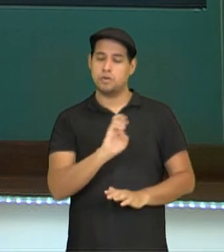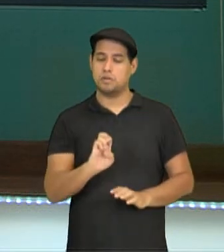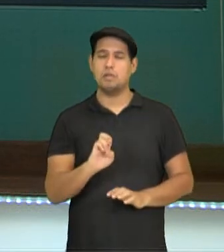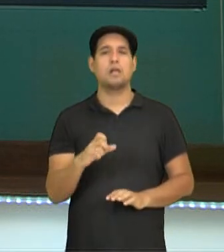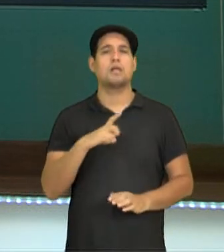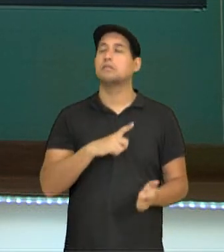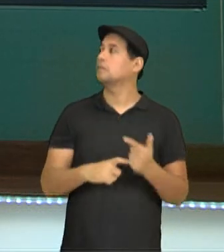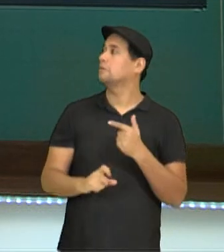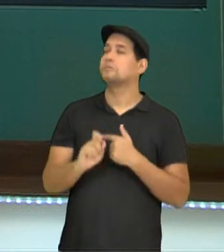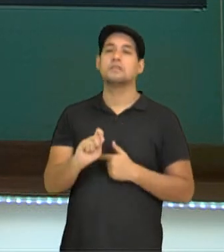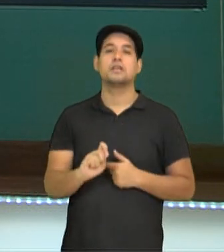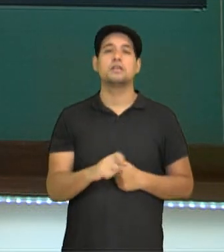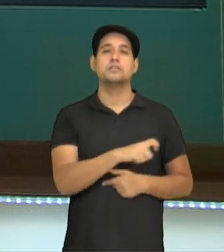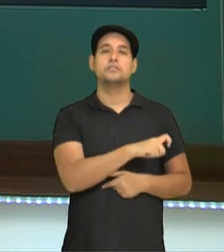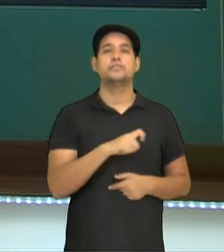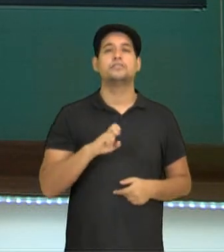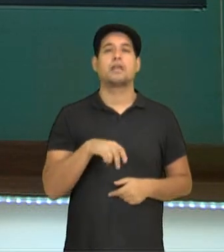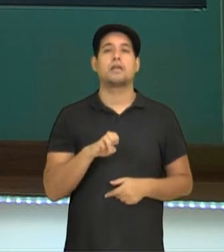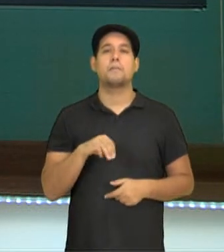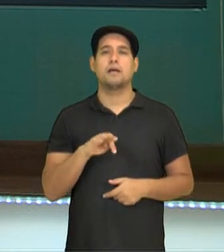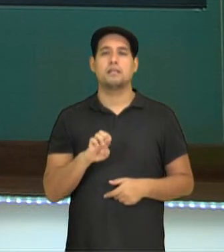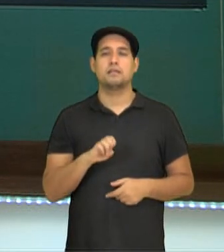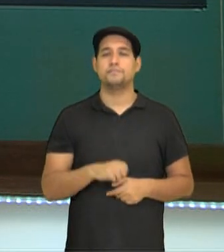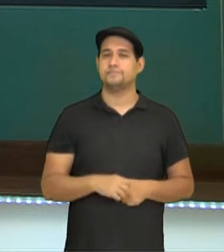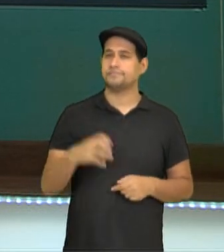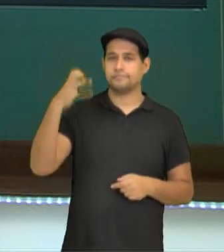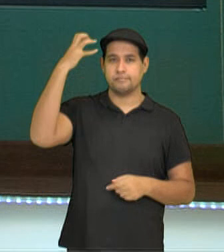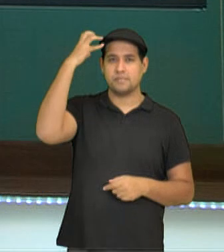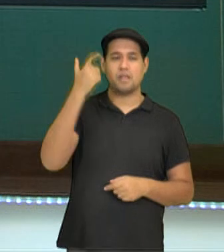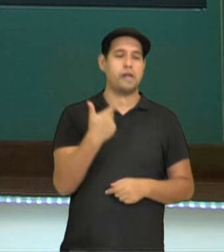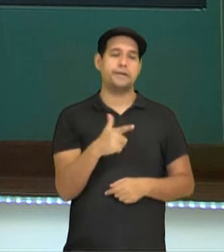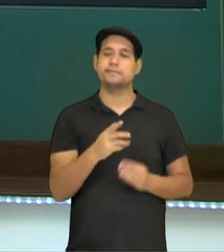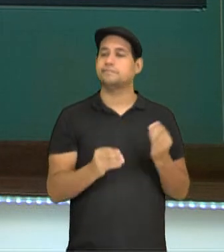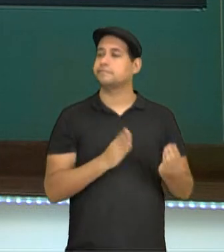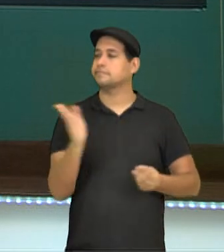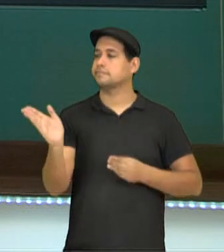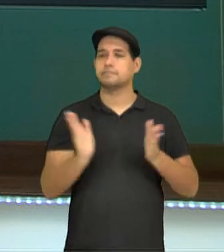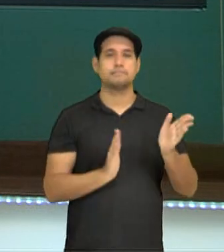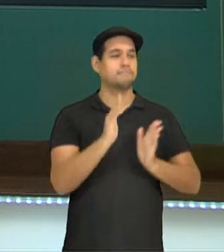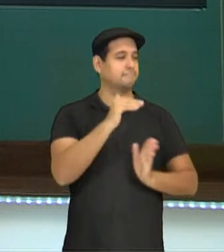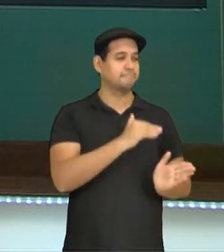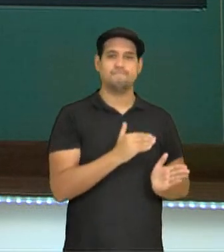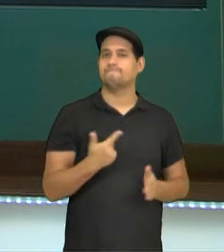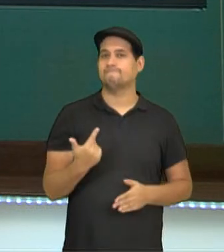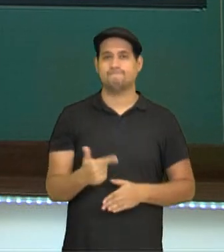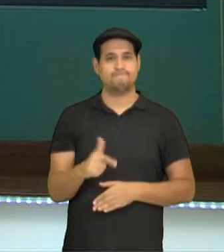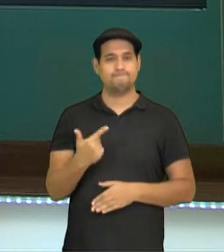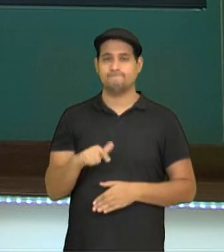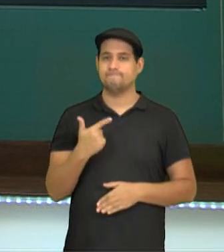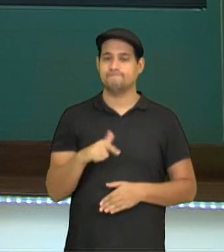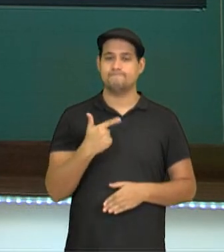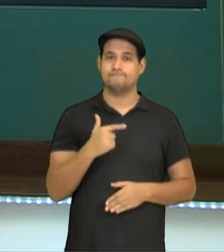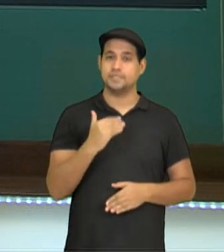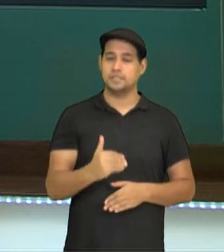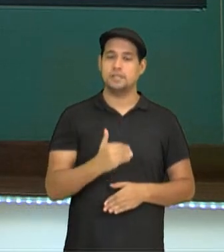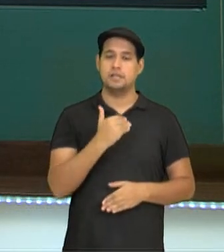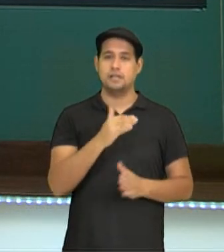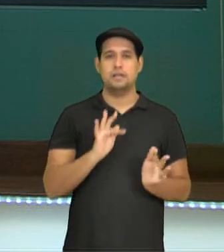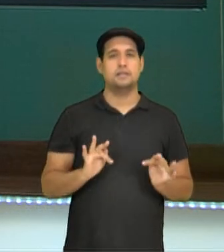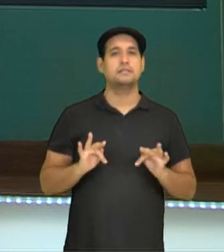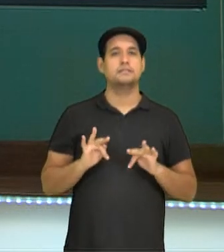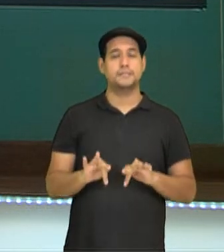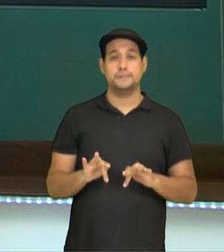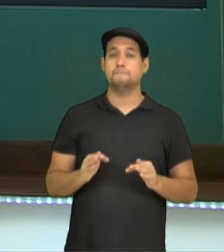a gente tem um checkmate. O rei não tem escapatória, não tem para onde ir. A partida